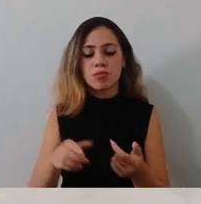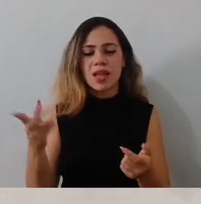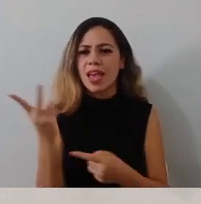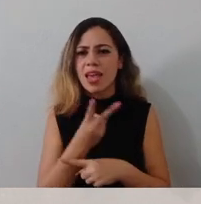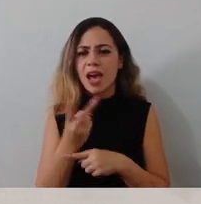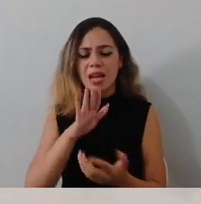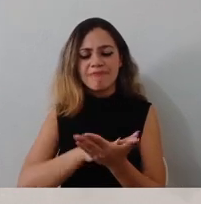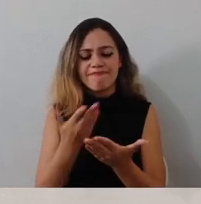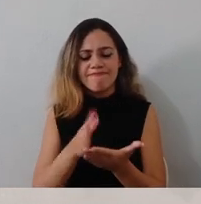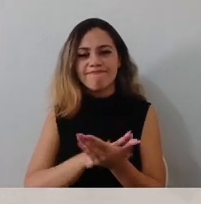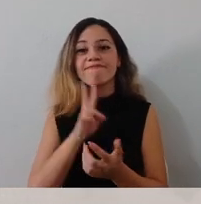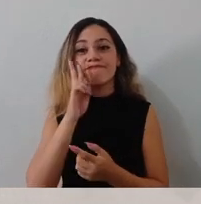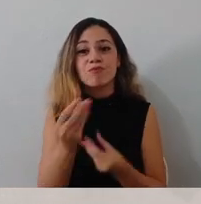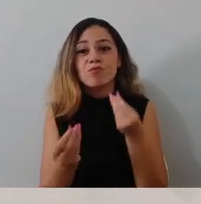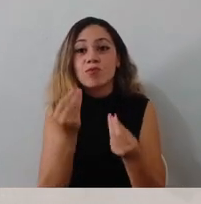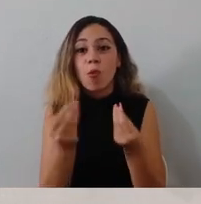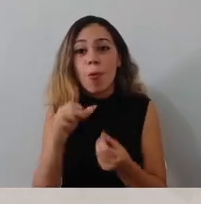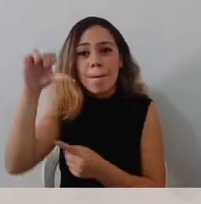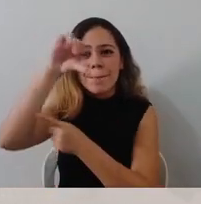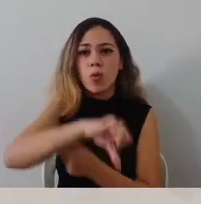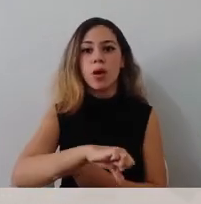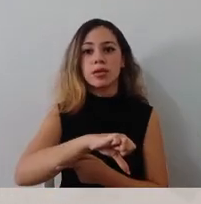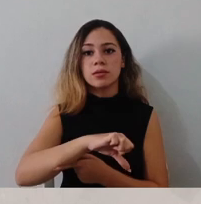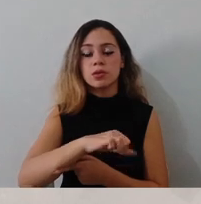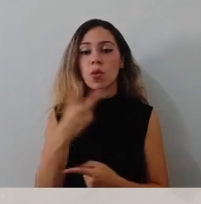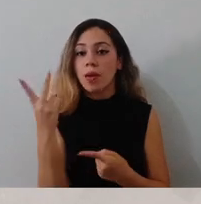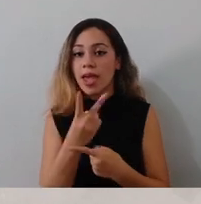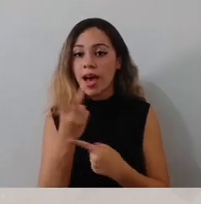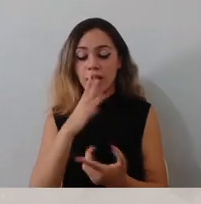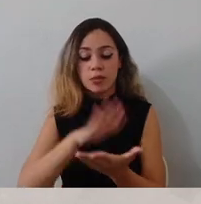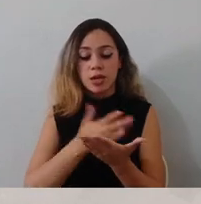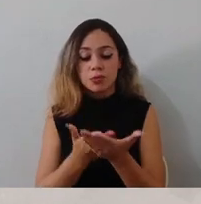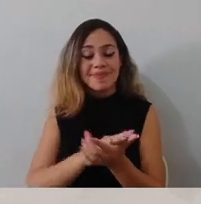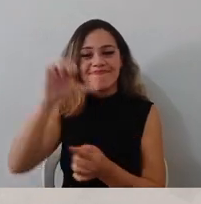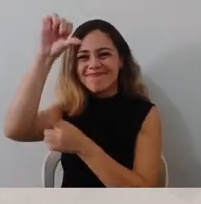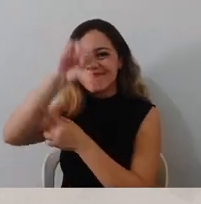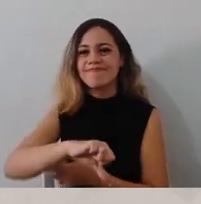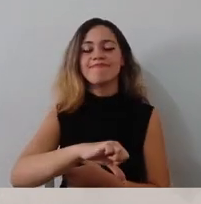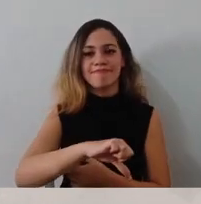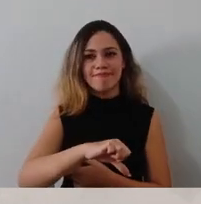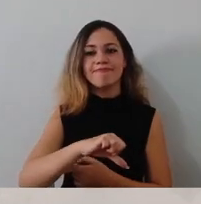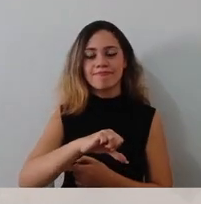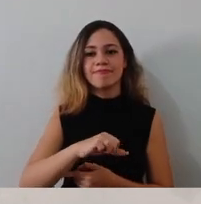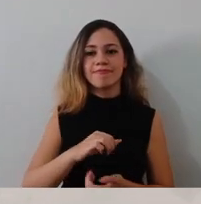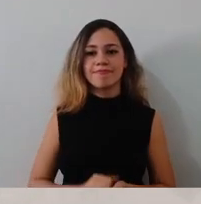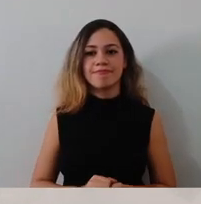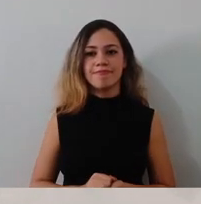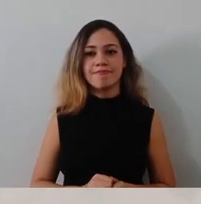tradução. Veja como agrava. Nossa, isso é sério mesmo. Veja como agrava.